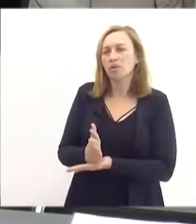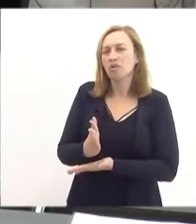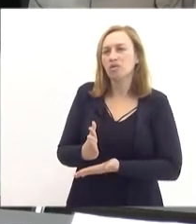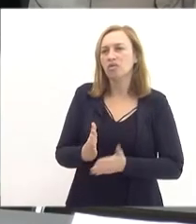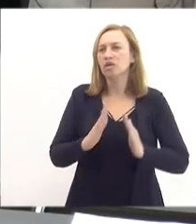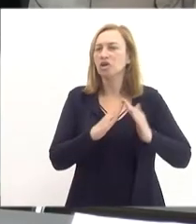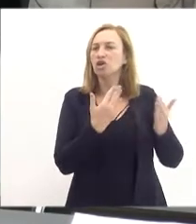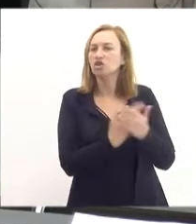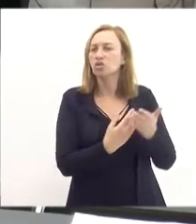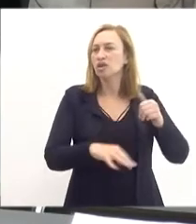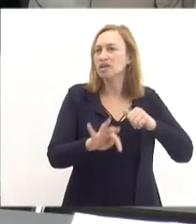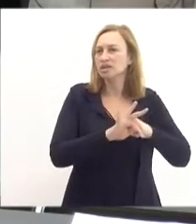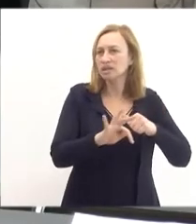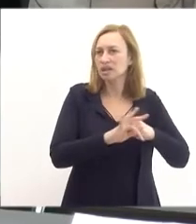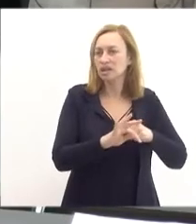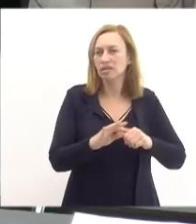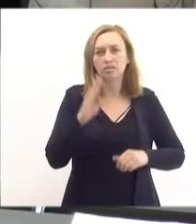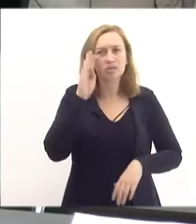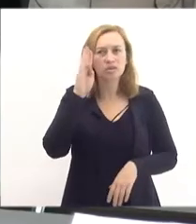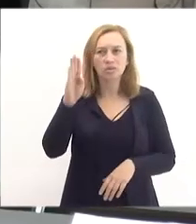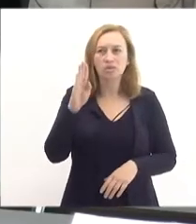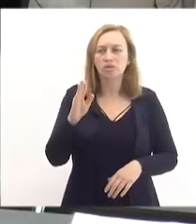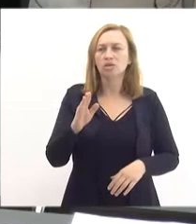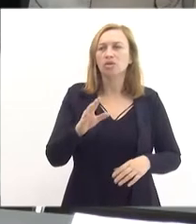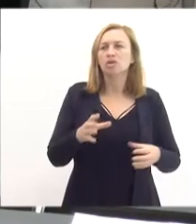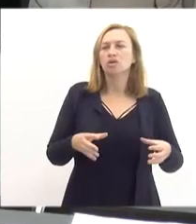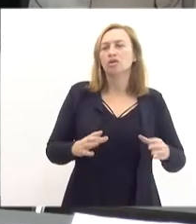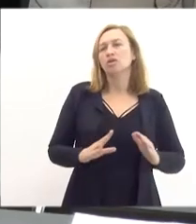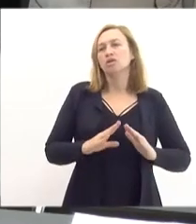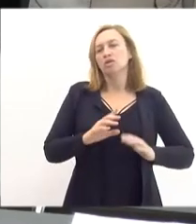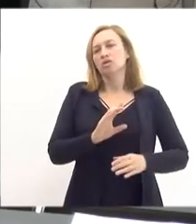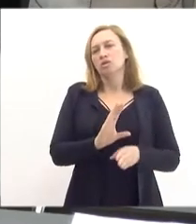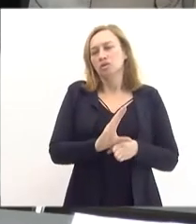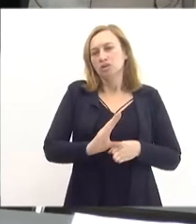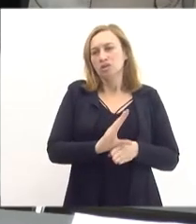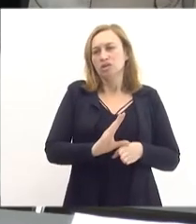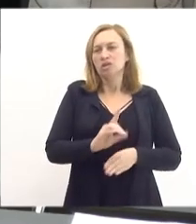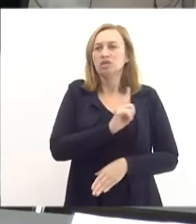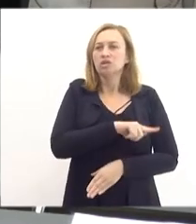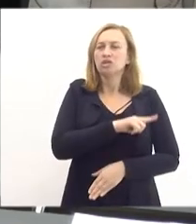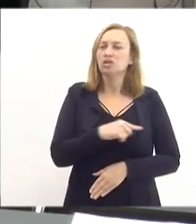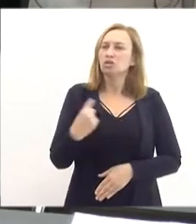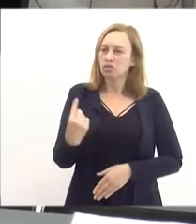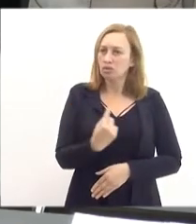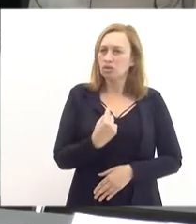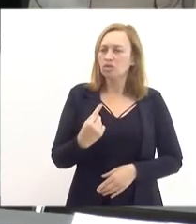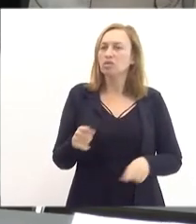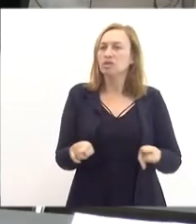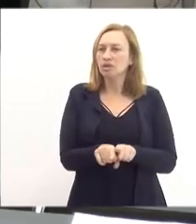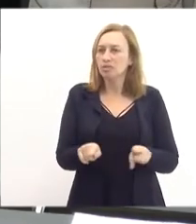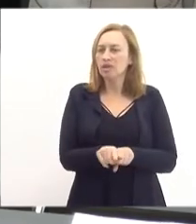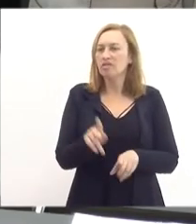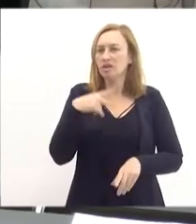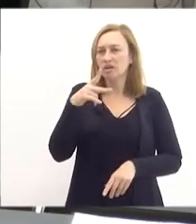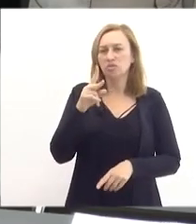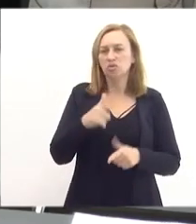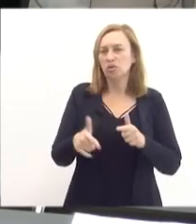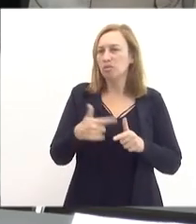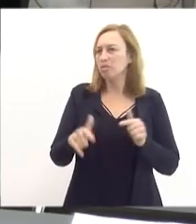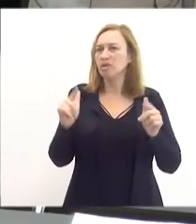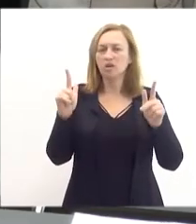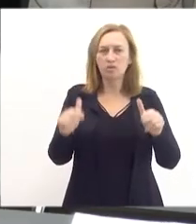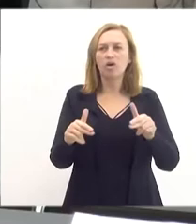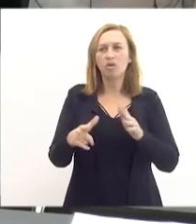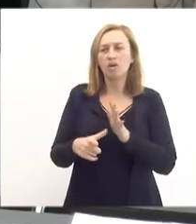técnico específico a ser indicado pelo conselho gestor. E a nosso juízo também é o mesmo problema que nós falamos aqui antes,